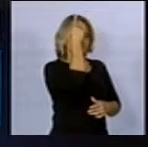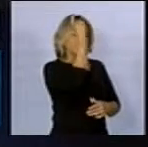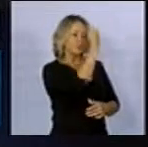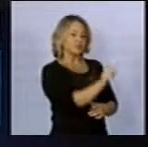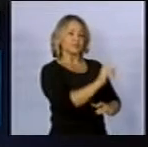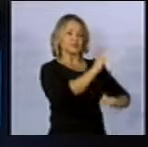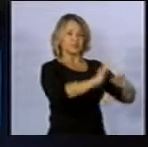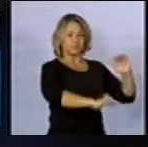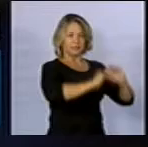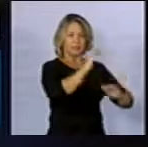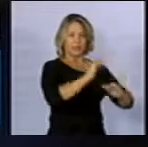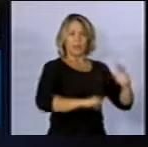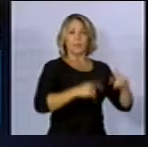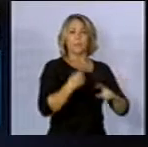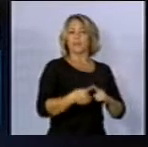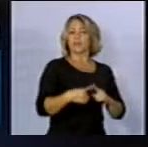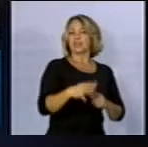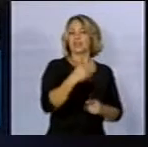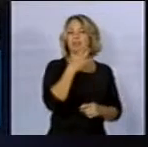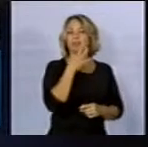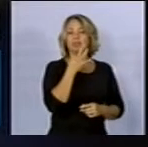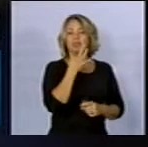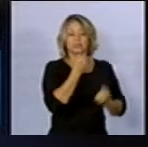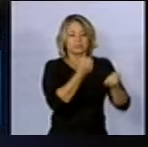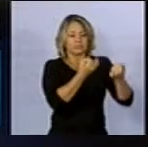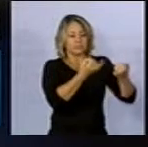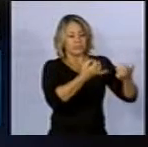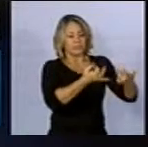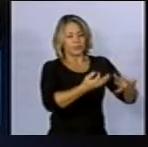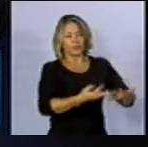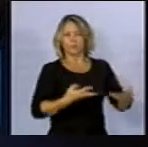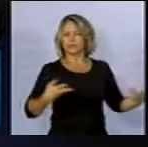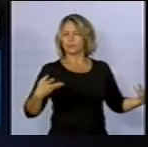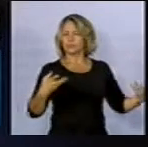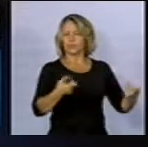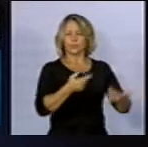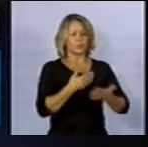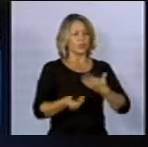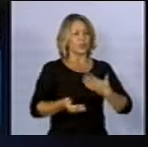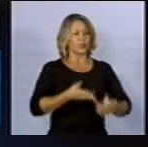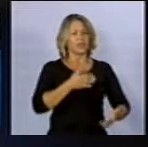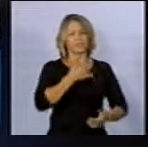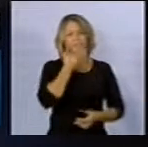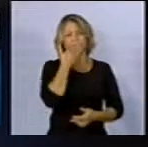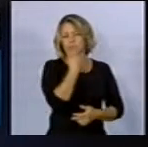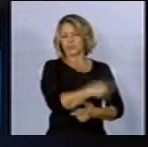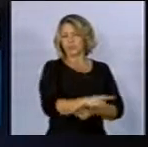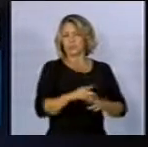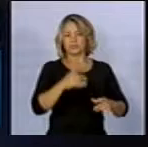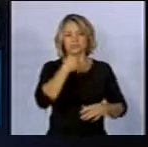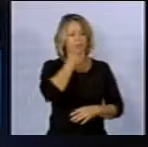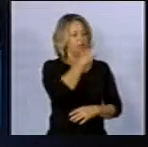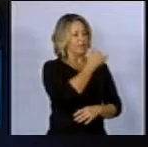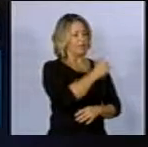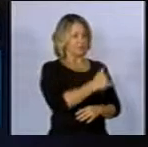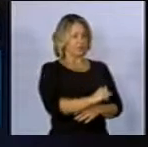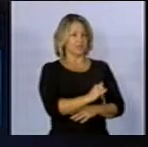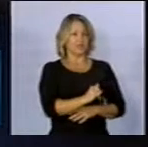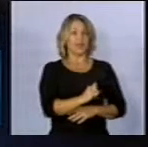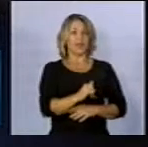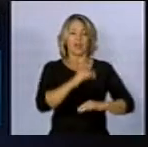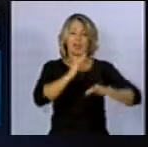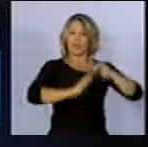são profissionais que conhecem sobre todo e qualquer tipo de irradiação a nossa formação ela é